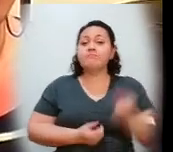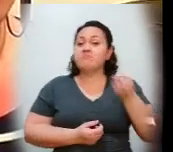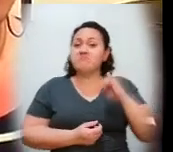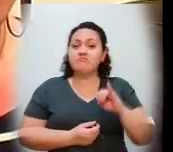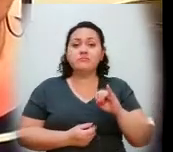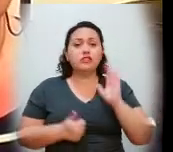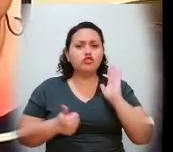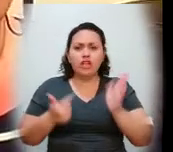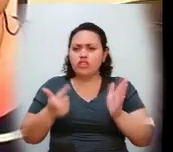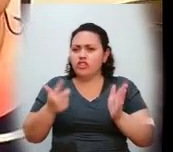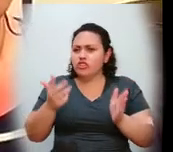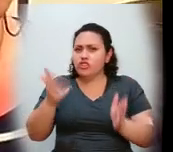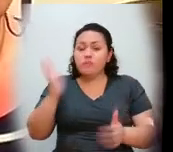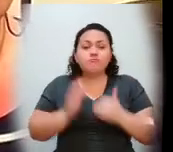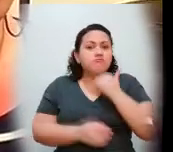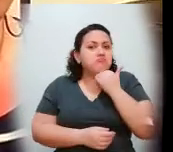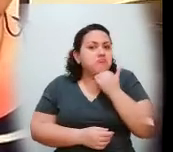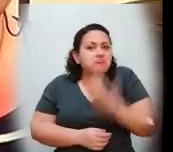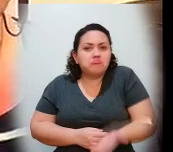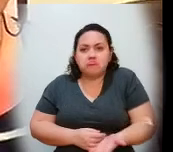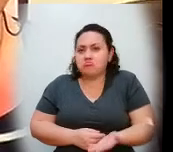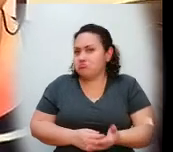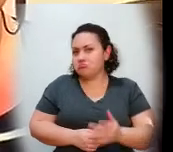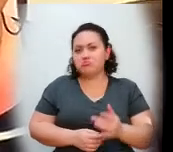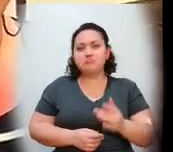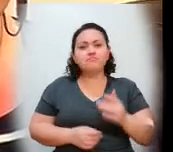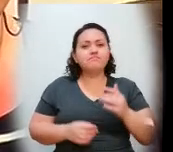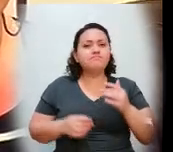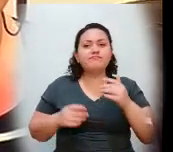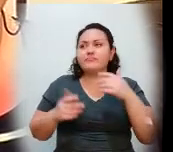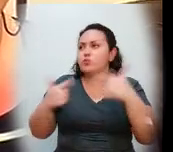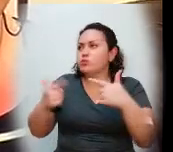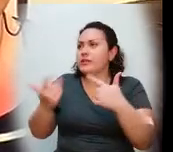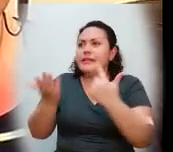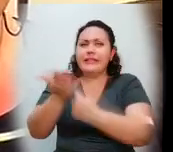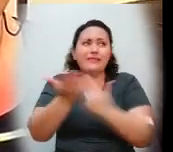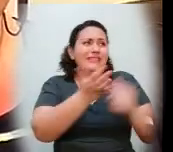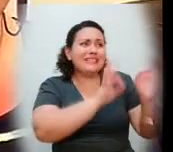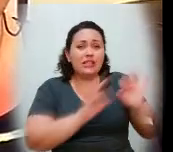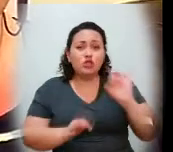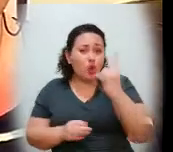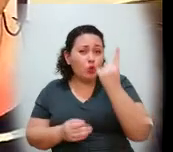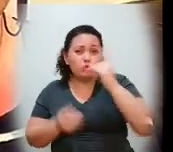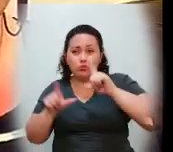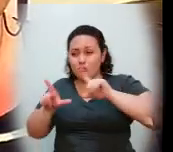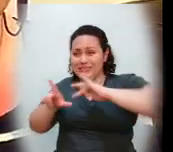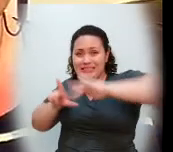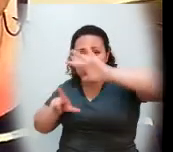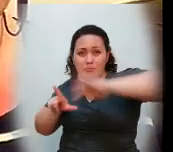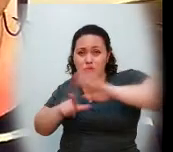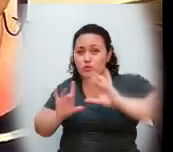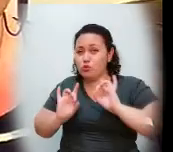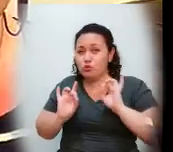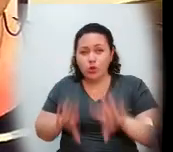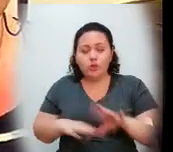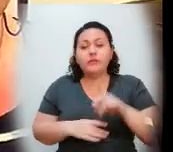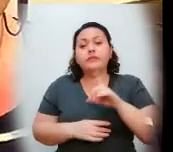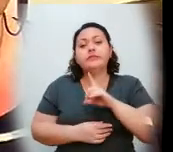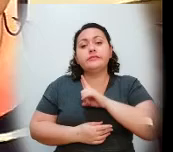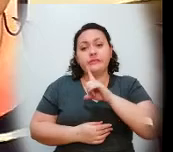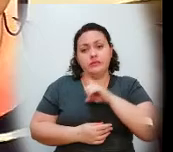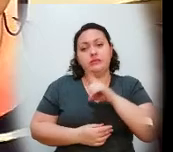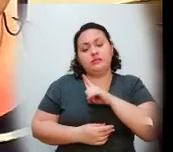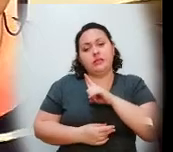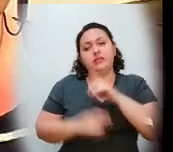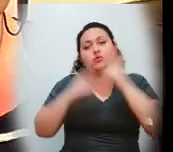opção, né, se não tem outra opção senão o tablet, no próprio programa, nos programas normalmente